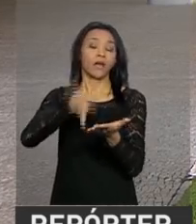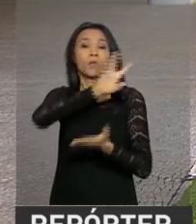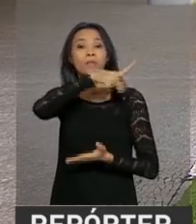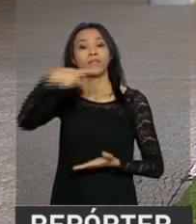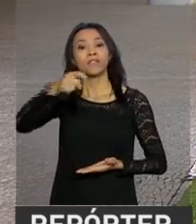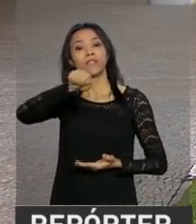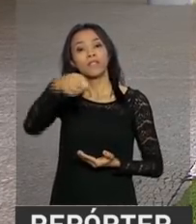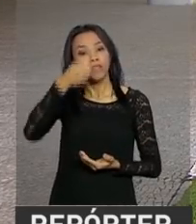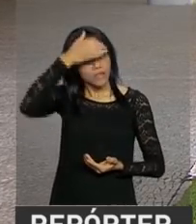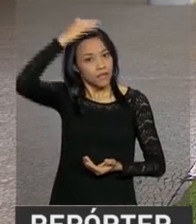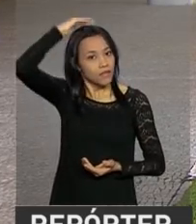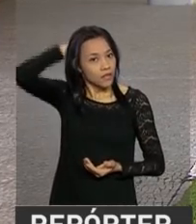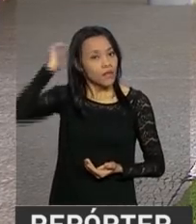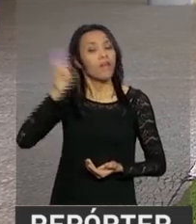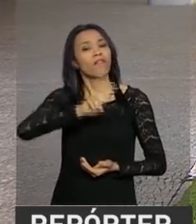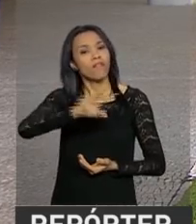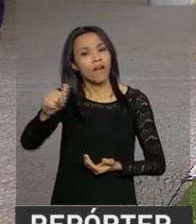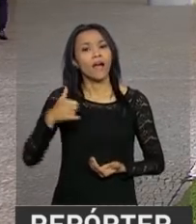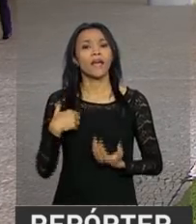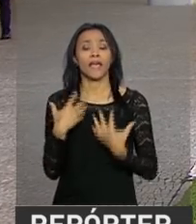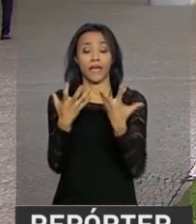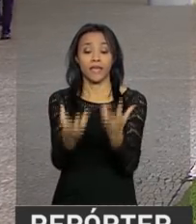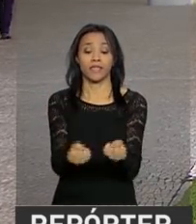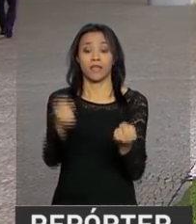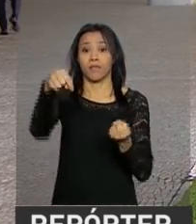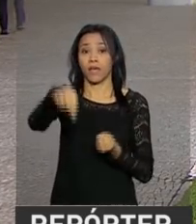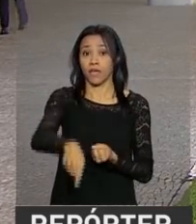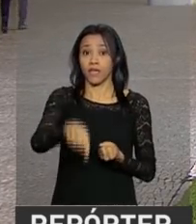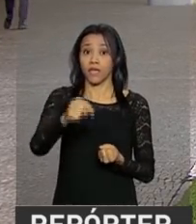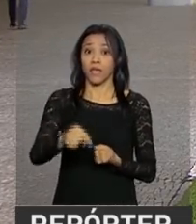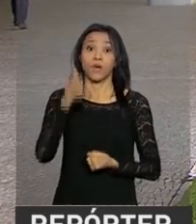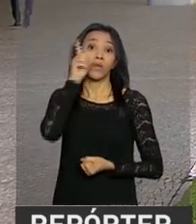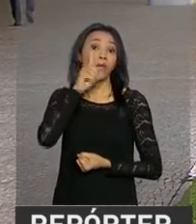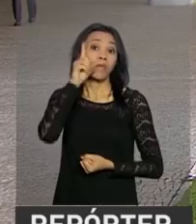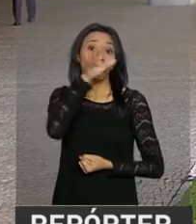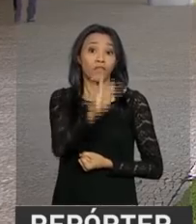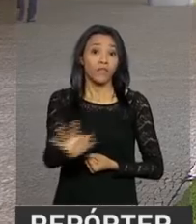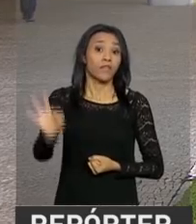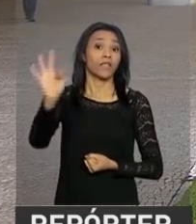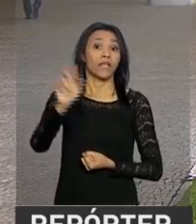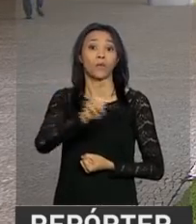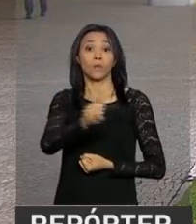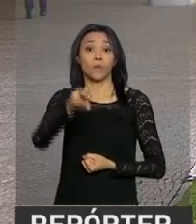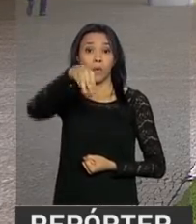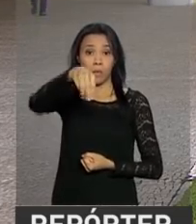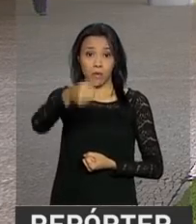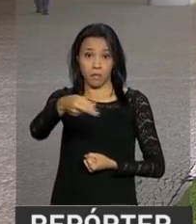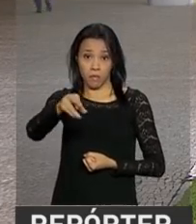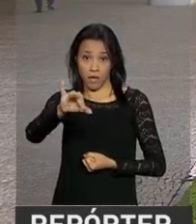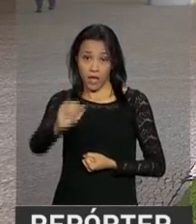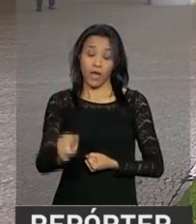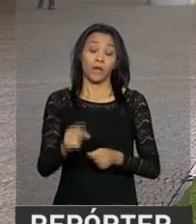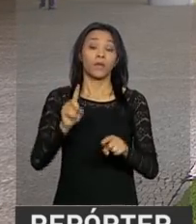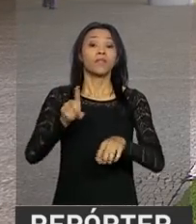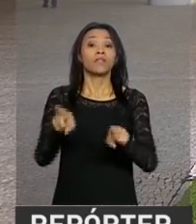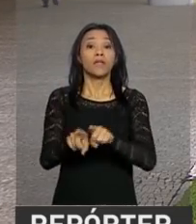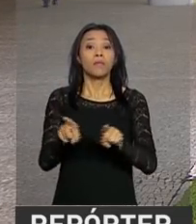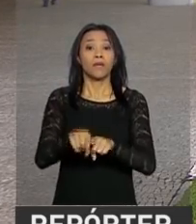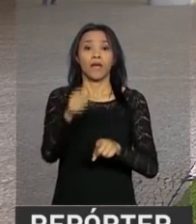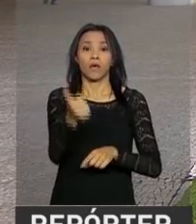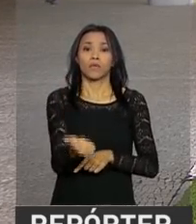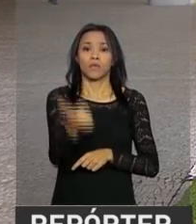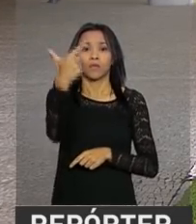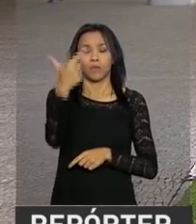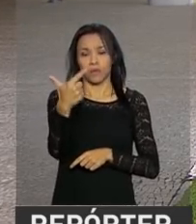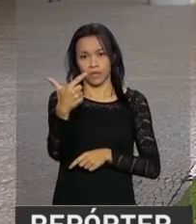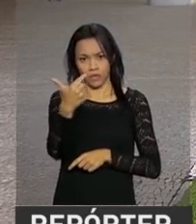interino Michel Temer vai receber aqui no Palácio do Planalto o deputado federal Mário Heringer. Ao meio-dia e 30, será o encontro com o